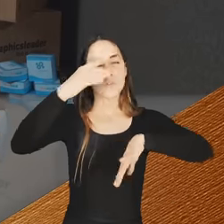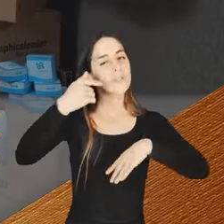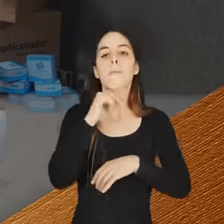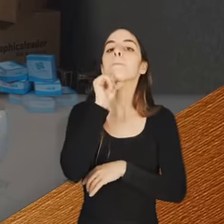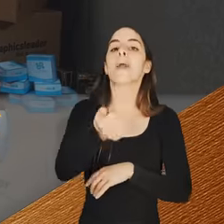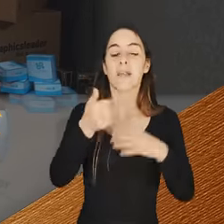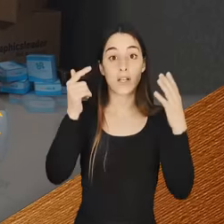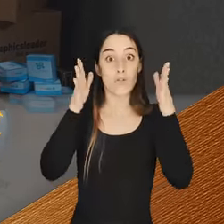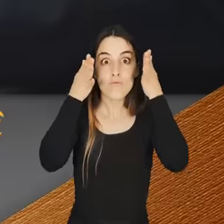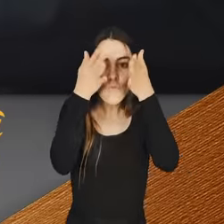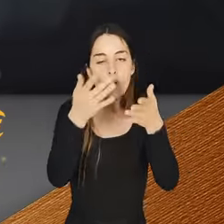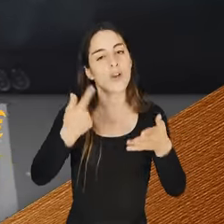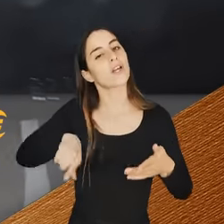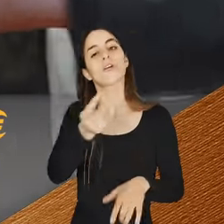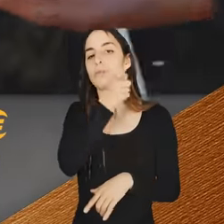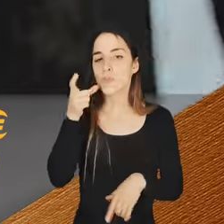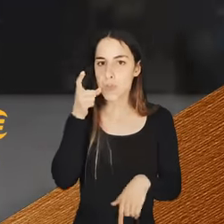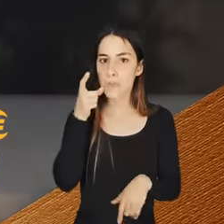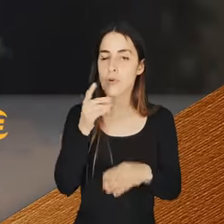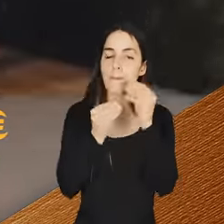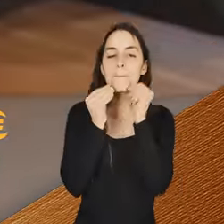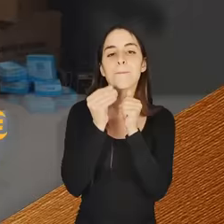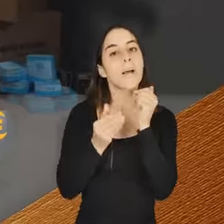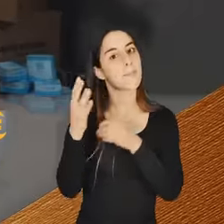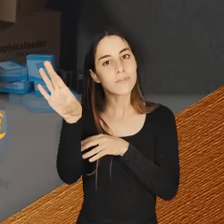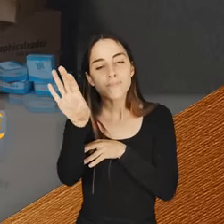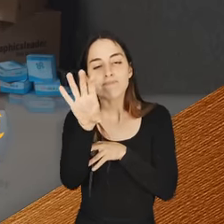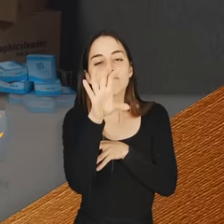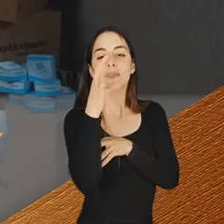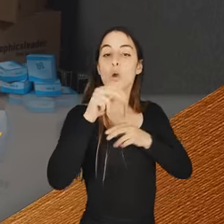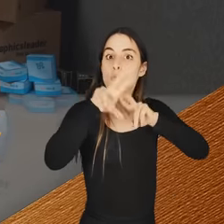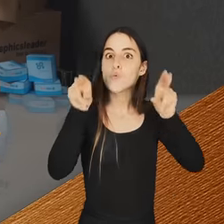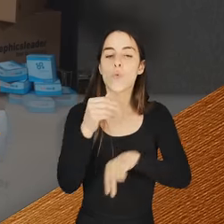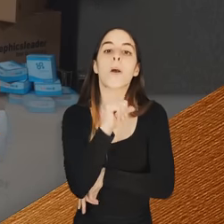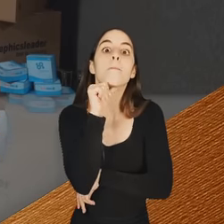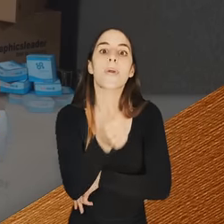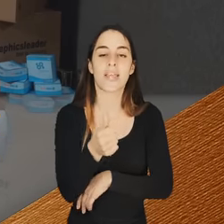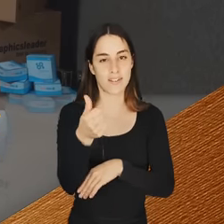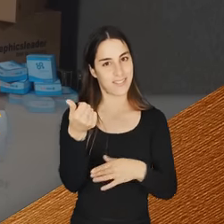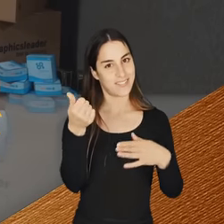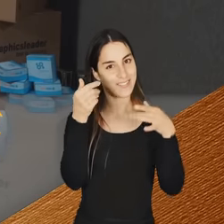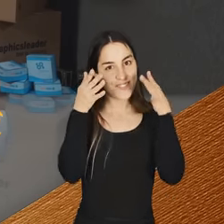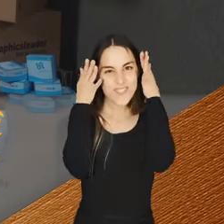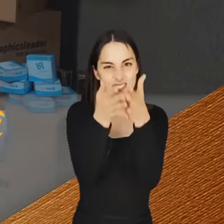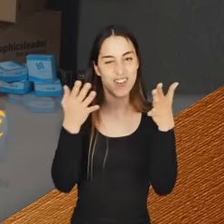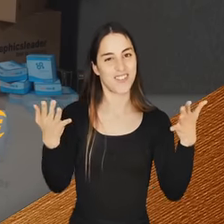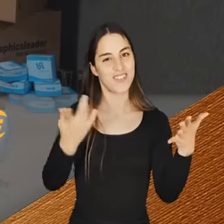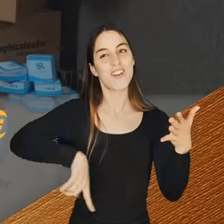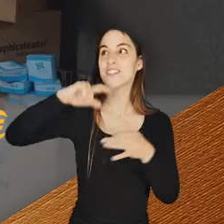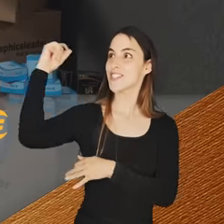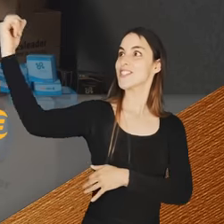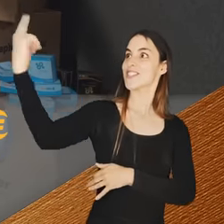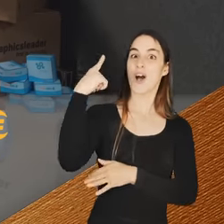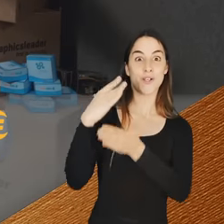nossa baba de girassol nunca perderem o foco. Imagine que foco maior é que existe que não o sol, o nosso sol. Só temos um,